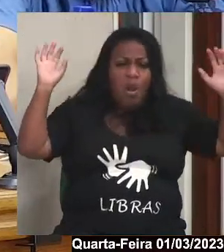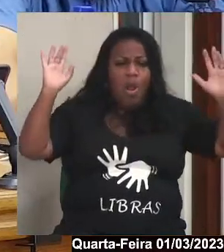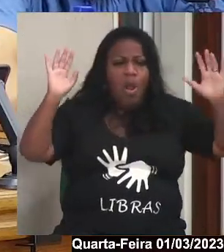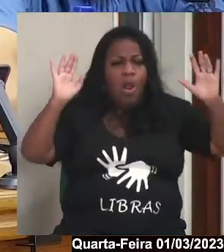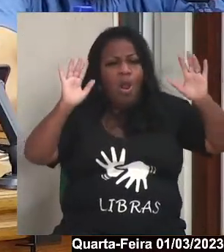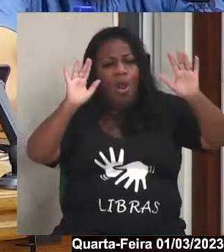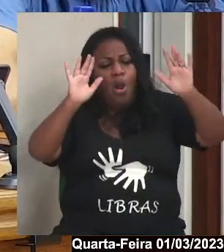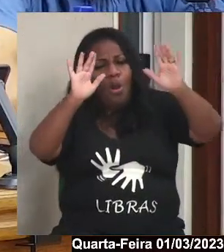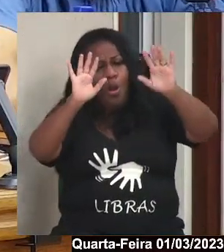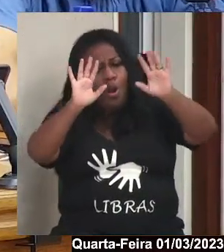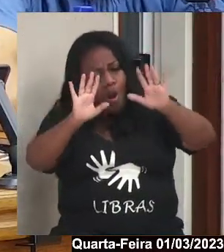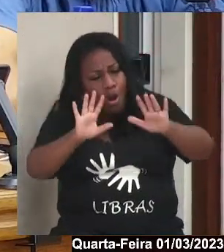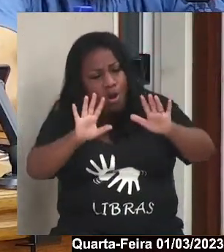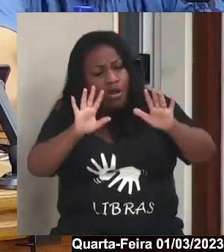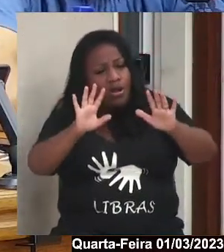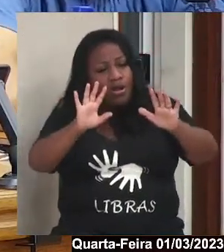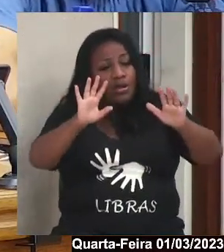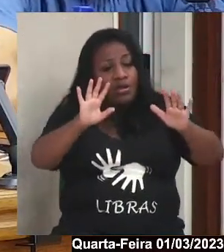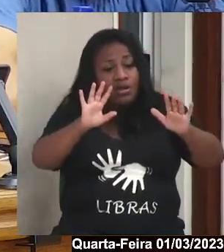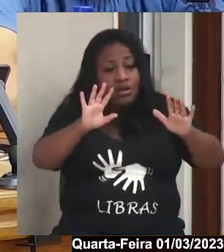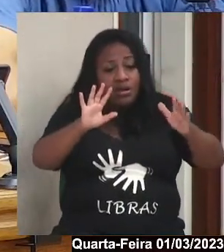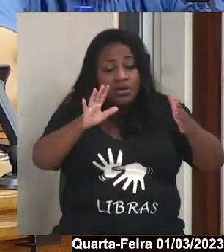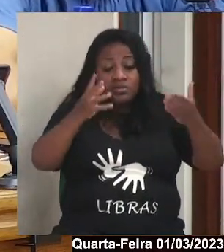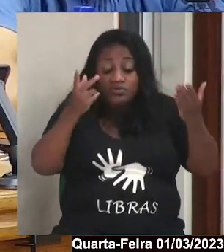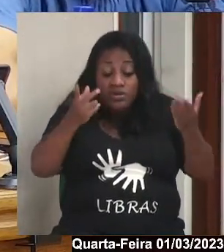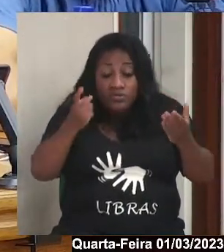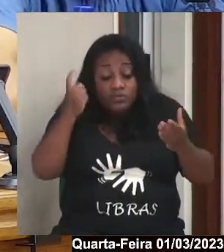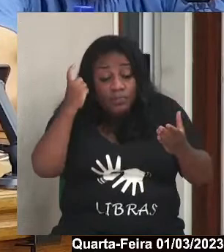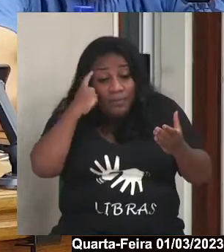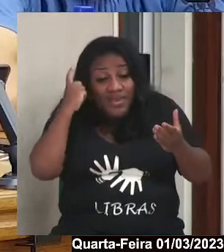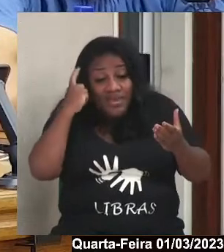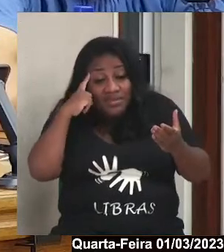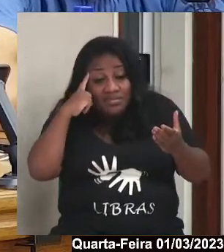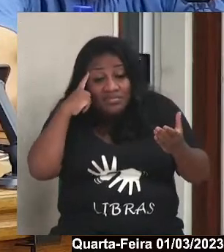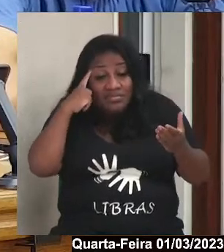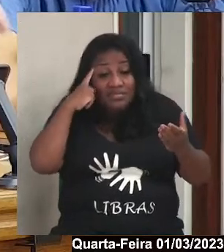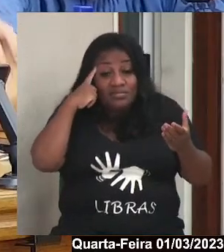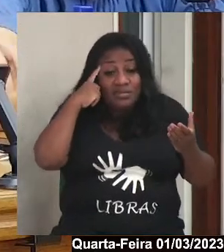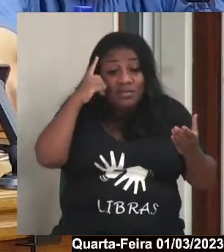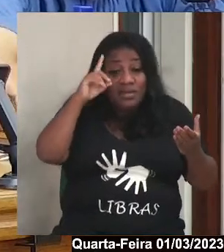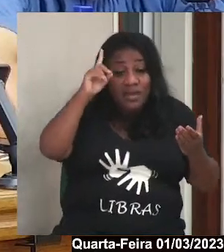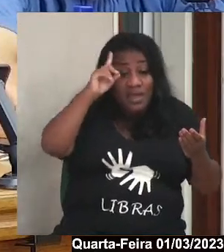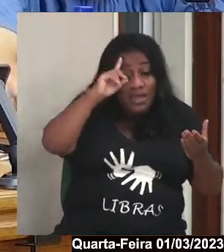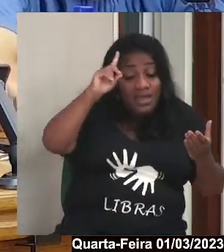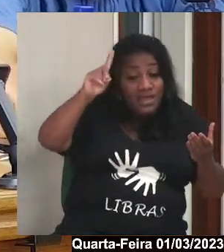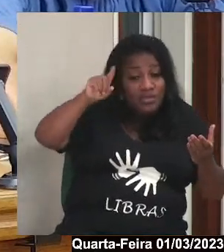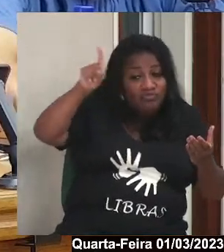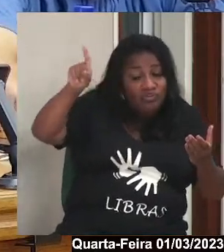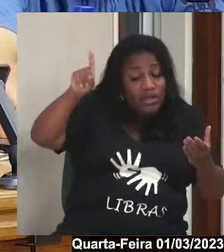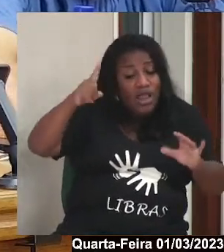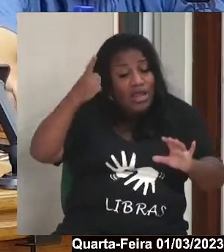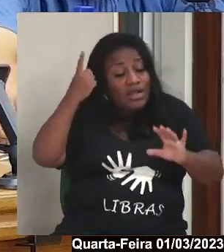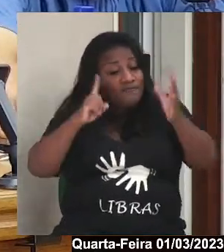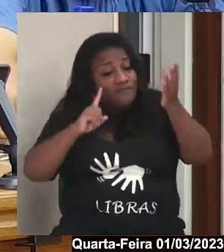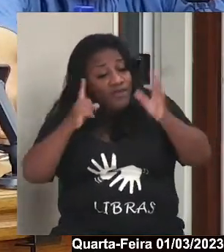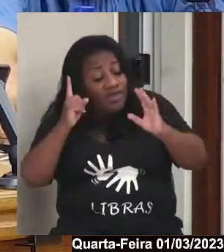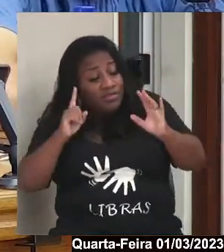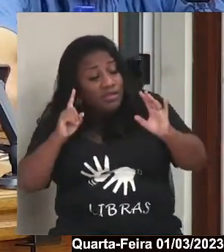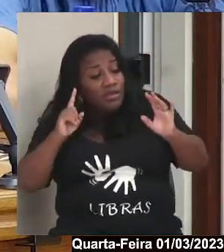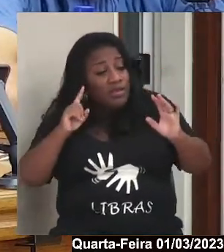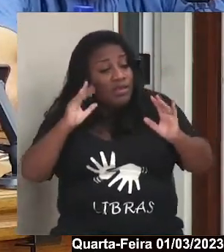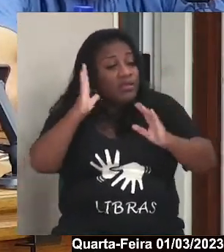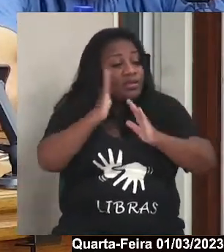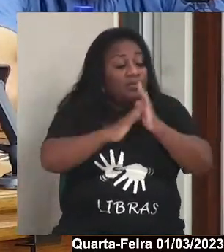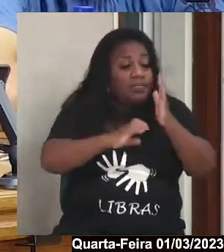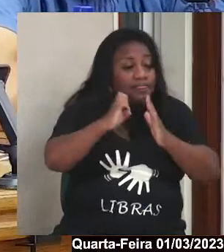não fomentaram o nosso comércio na cidade, seu Zuza? Será que daquele dia, daquele carnanejo,